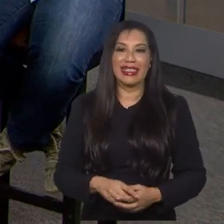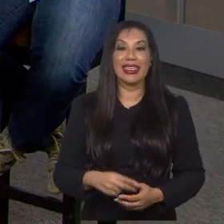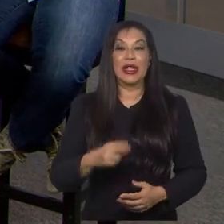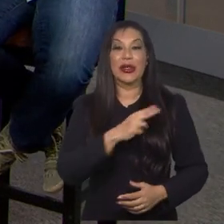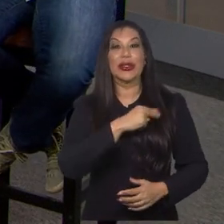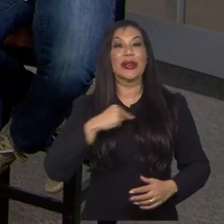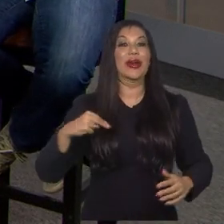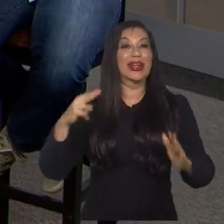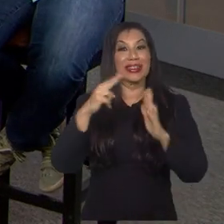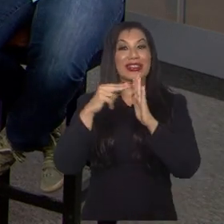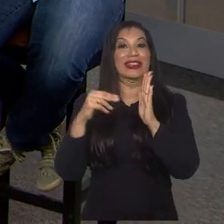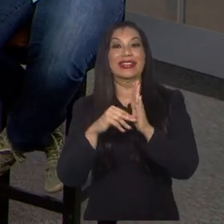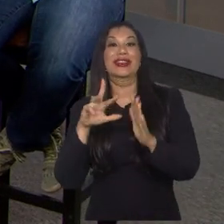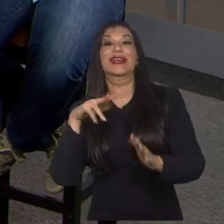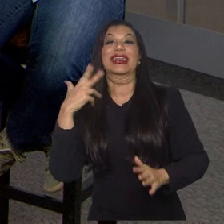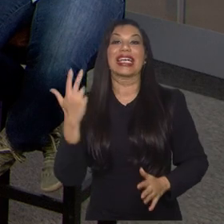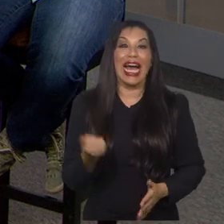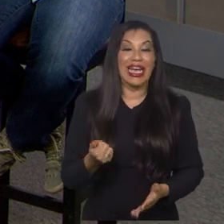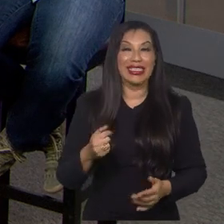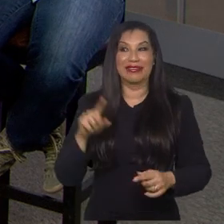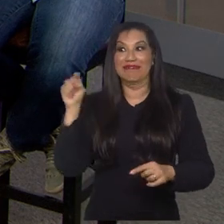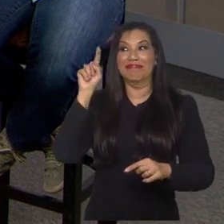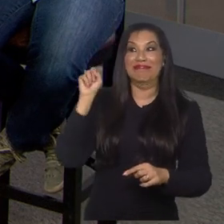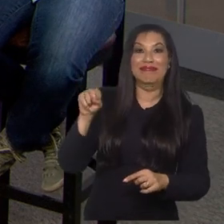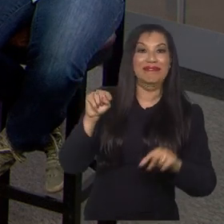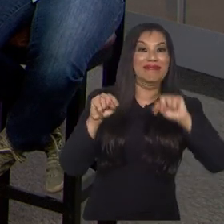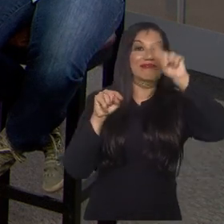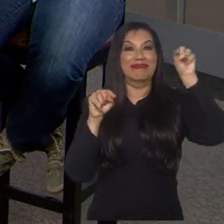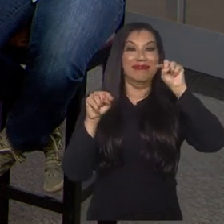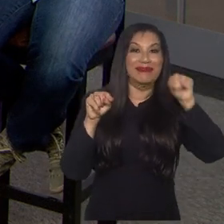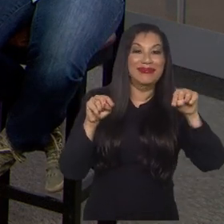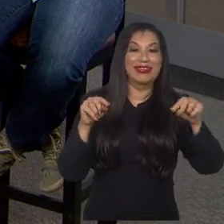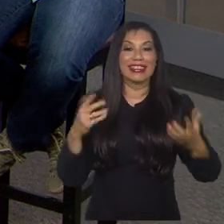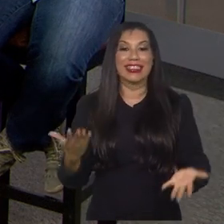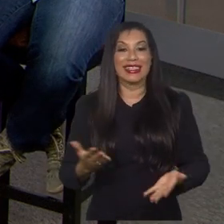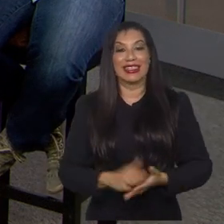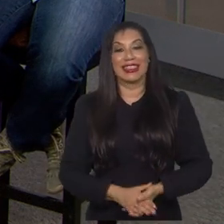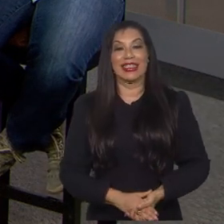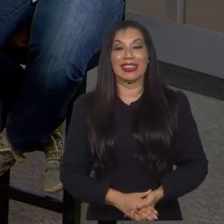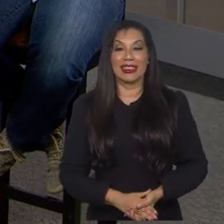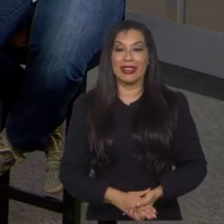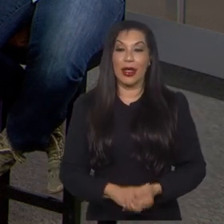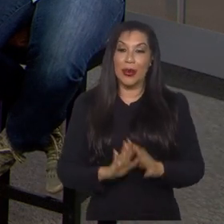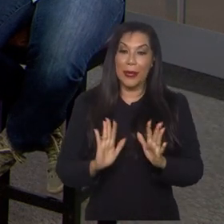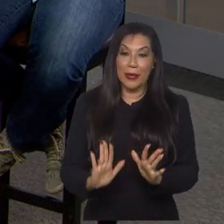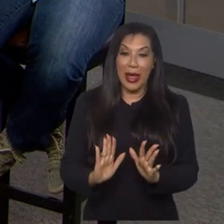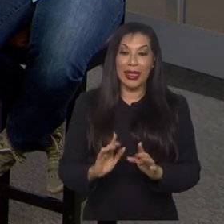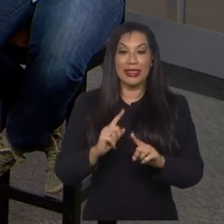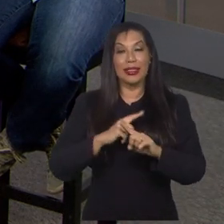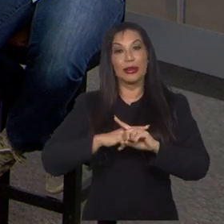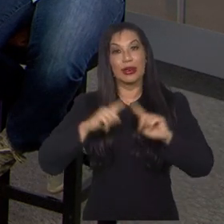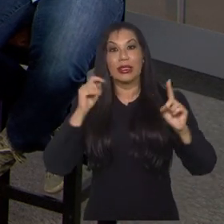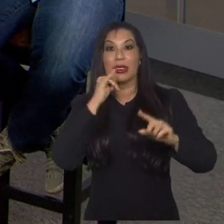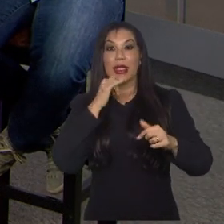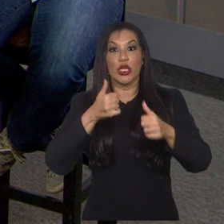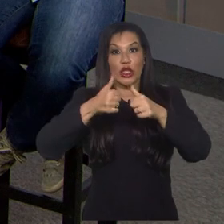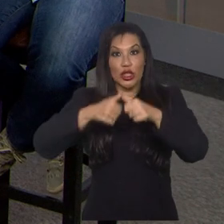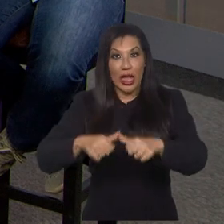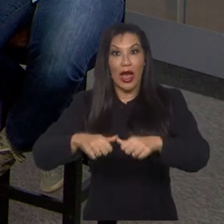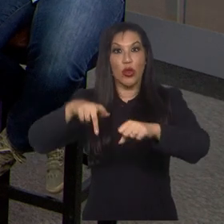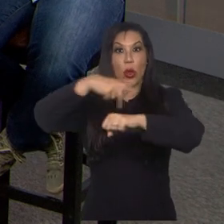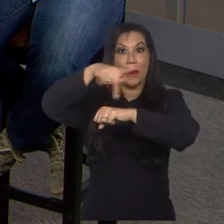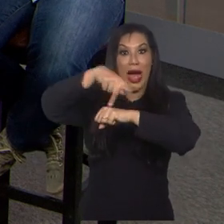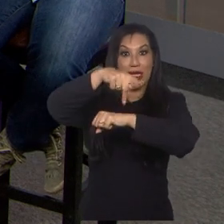hein? O que você acha? Olha só, que coisa. Olha, essa questão do fator casa, ela pode